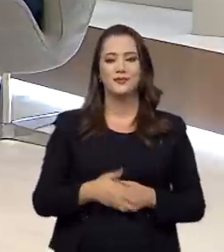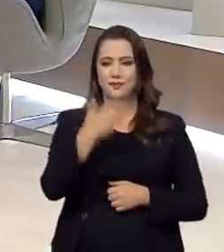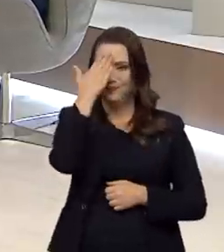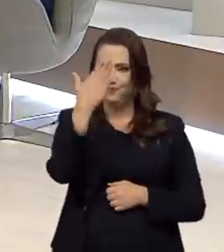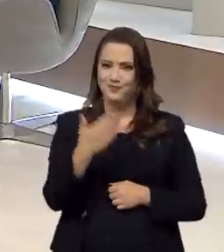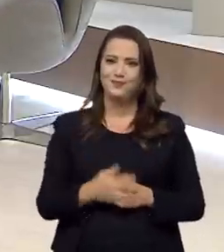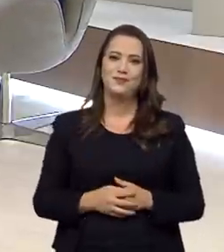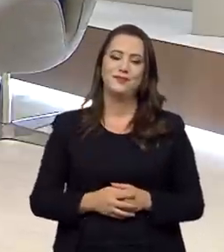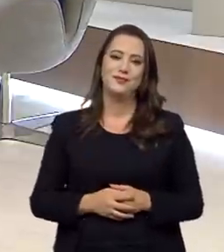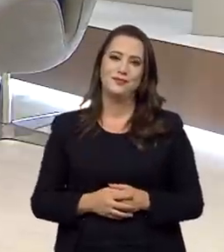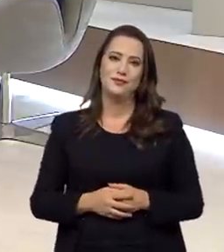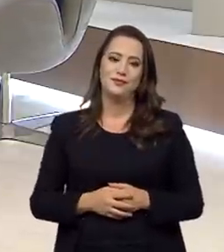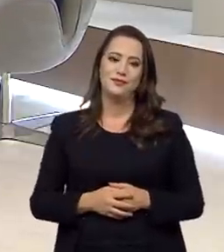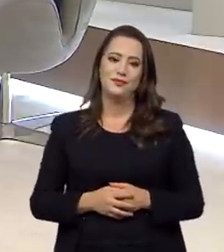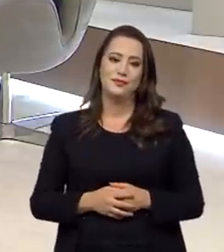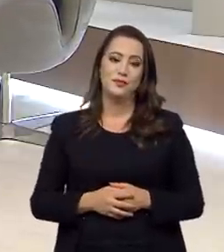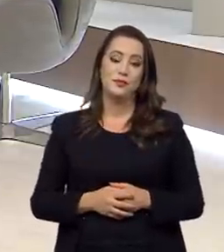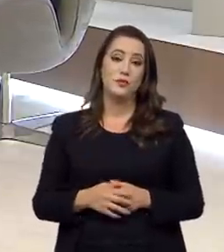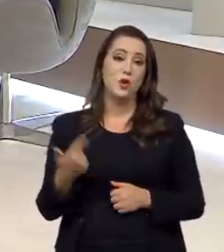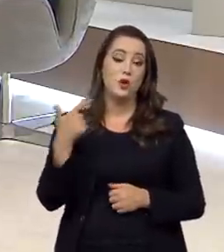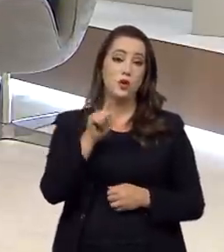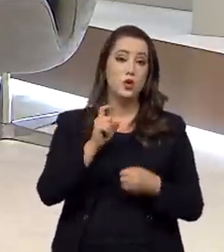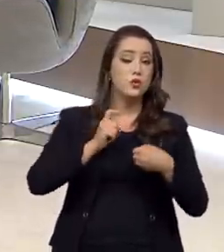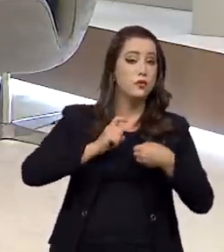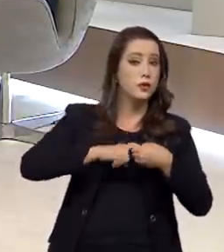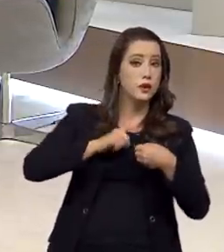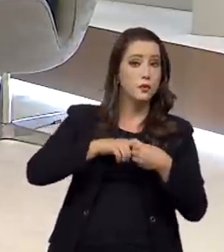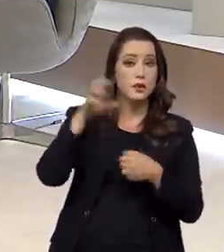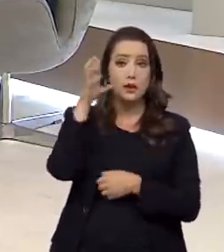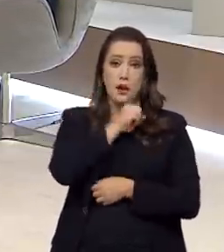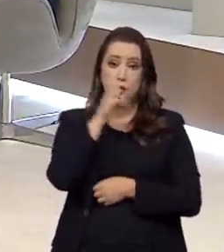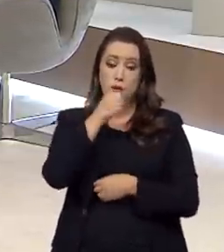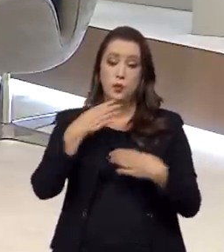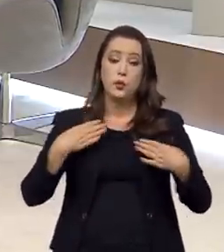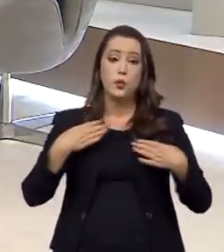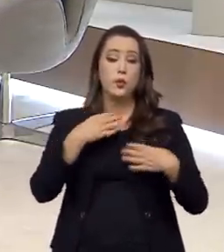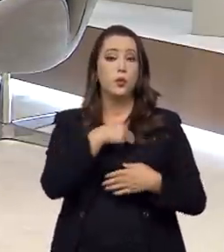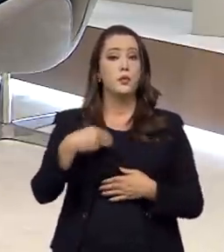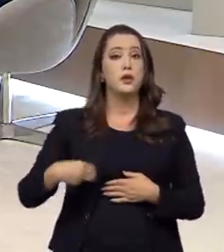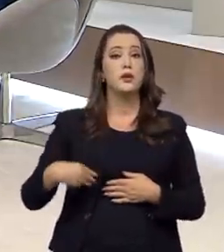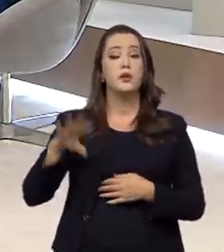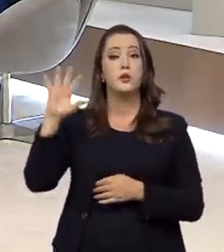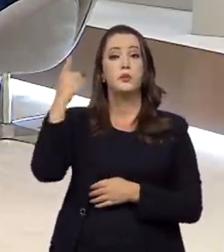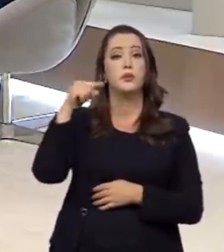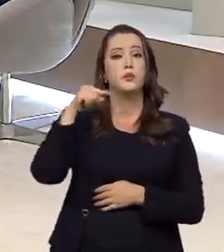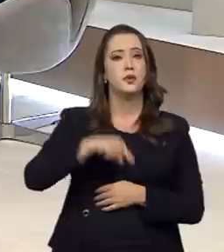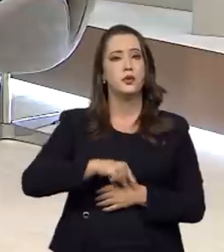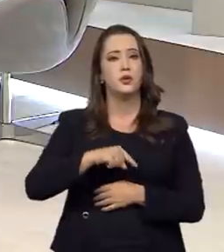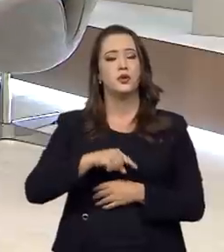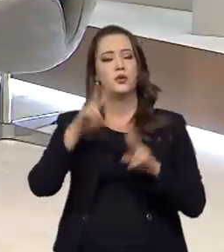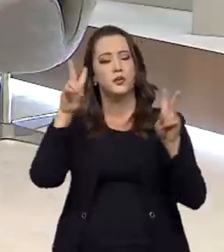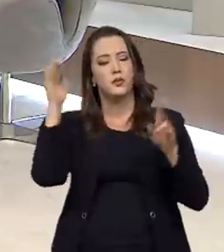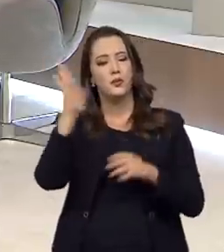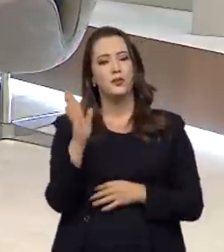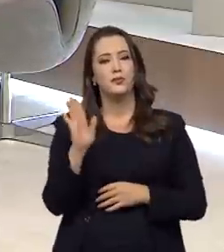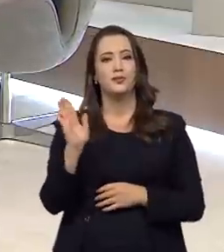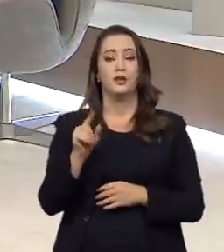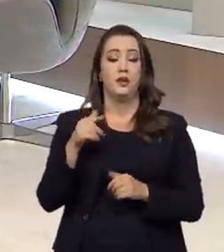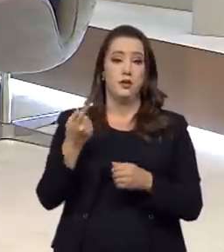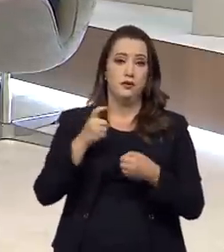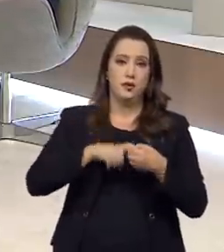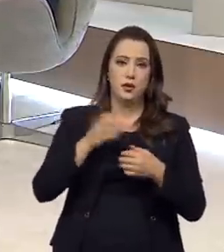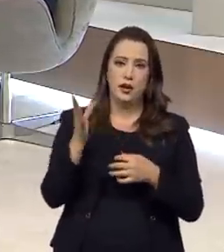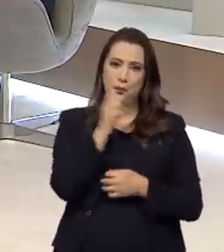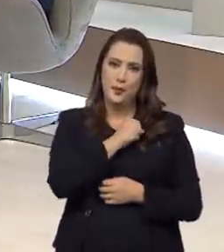por volta e voltamos instante com o ministro do meio ambiente e Joaquim Leite aqui no Brasil em falta até já